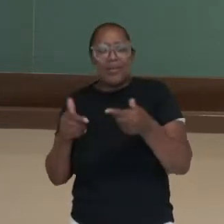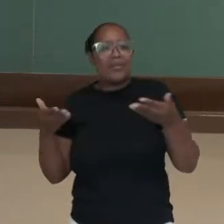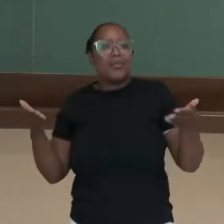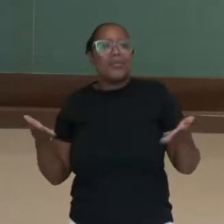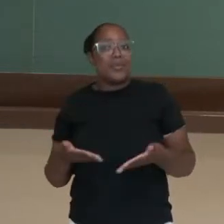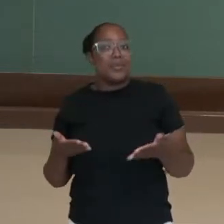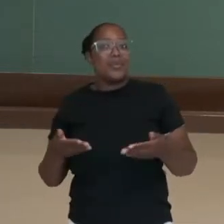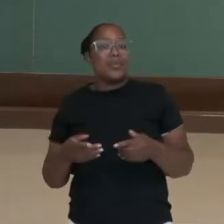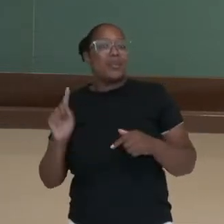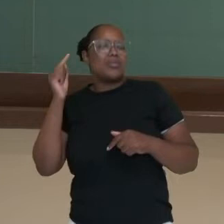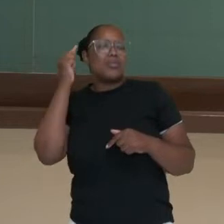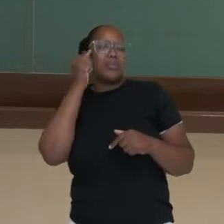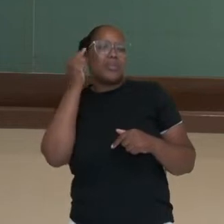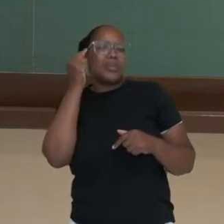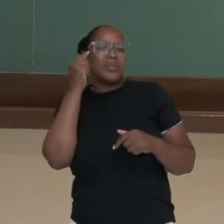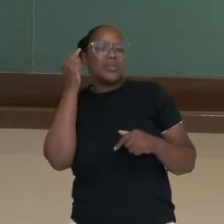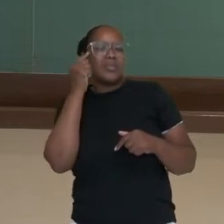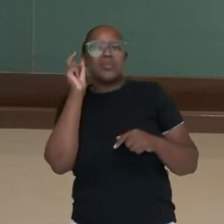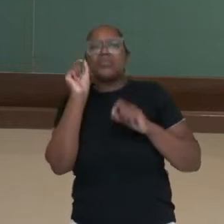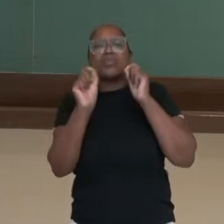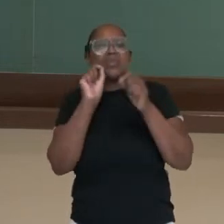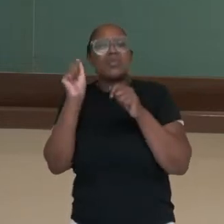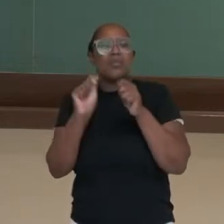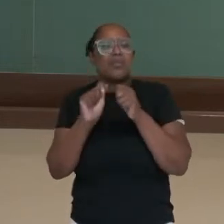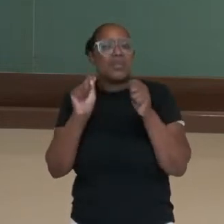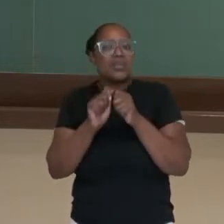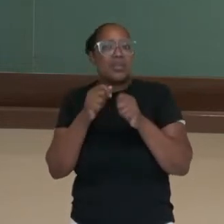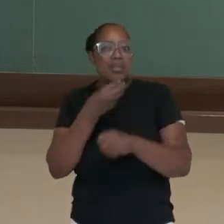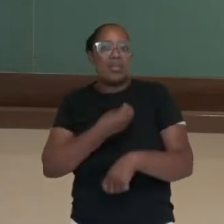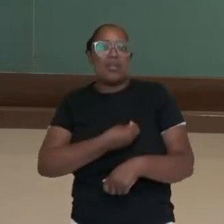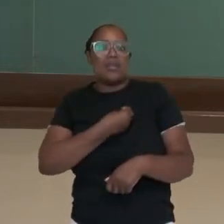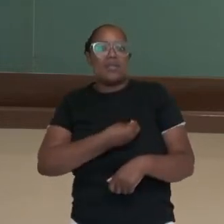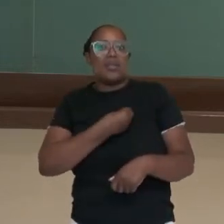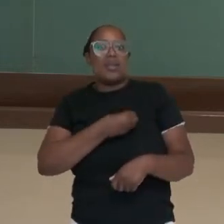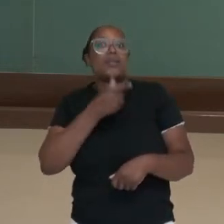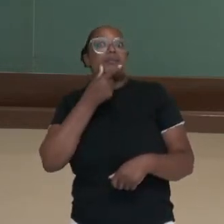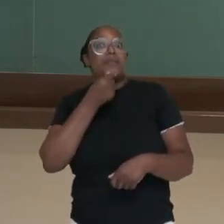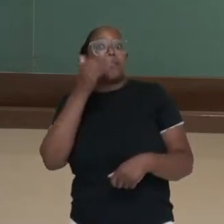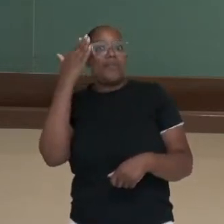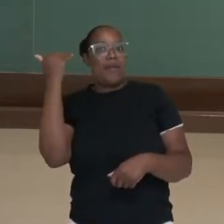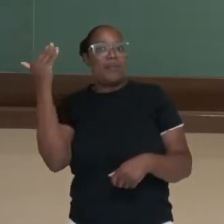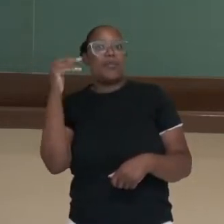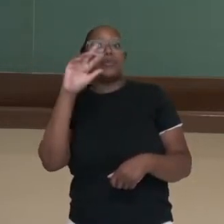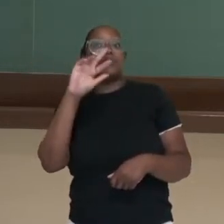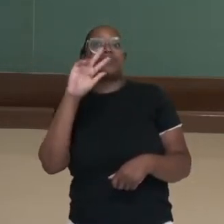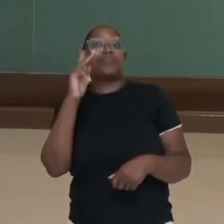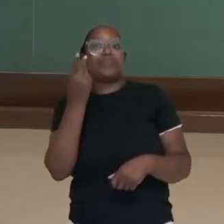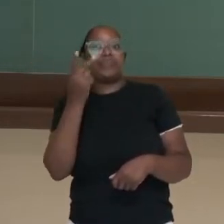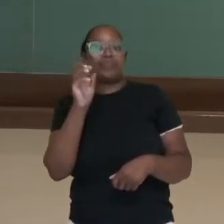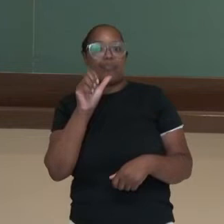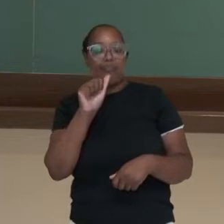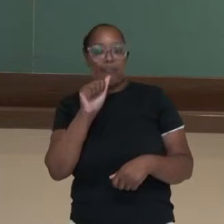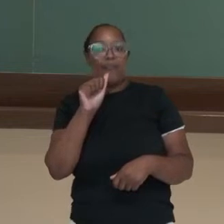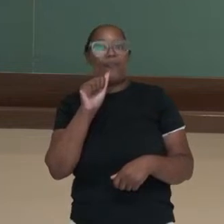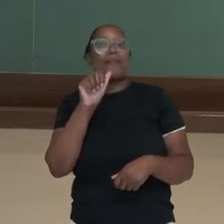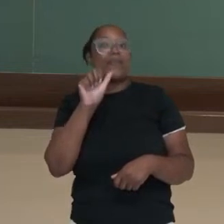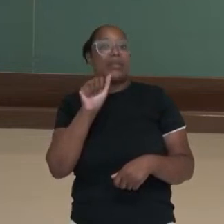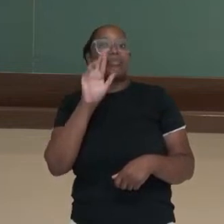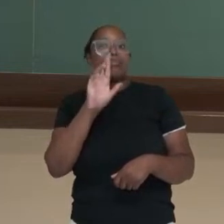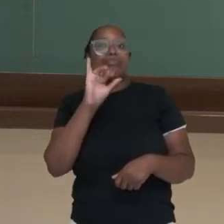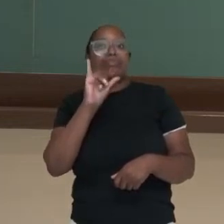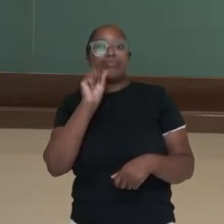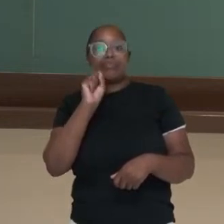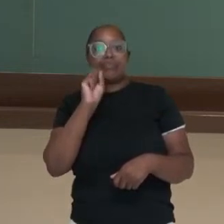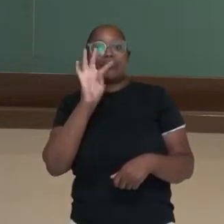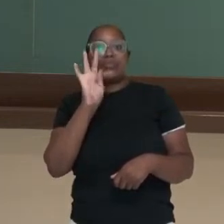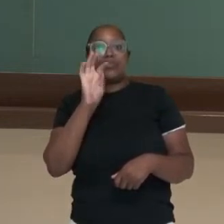partir dali você vai pensando o que você vai fazer da sua vida. E o Aristóteles, claro, também estava pensando de maneira muito mais filosófica que a